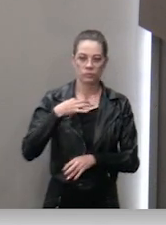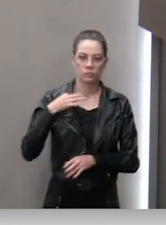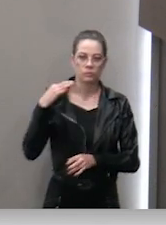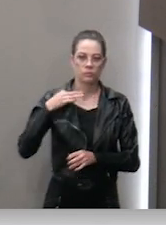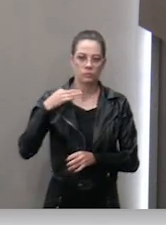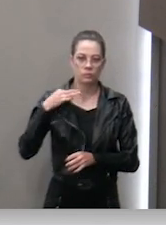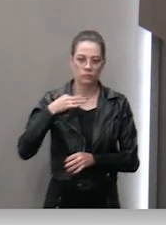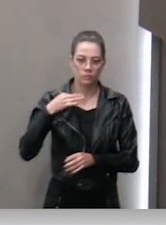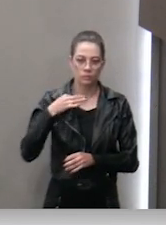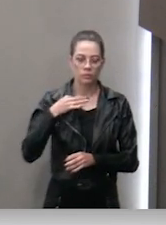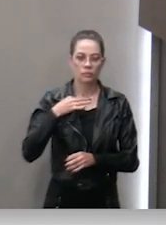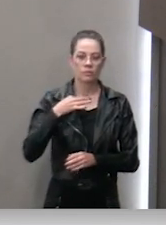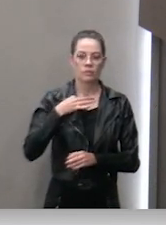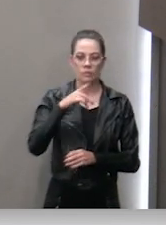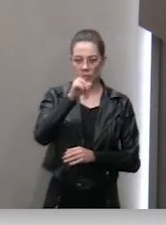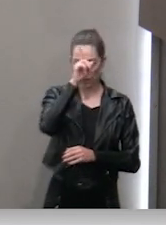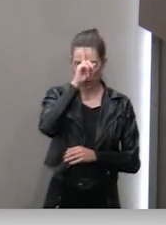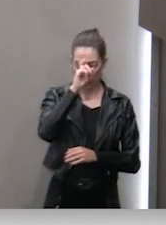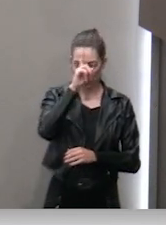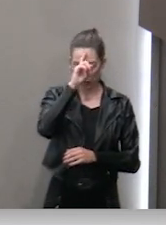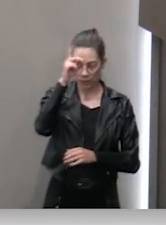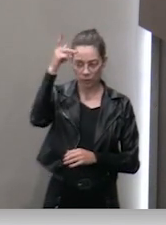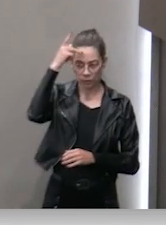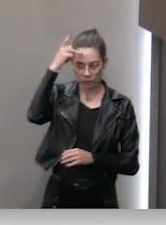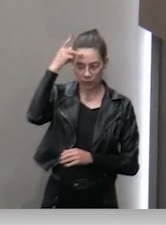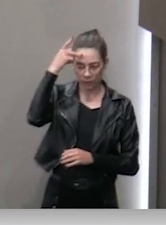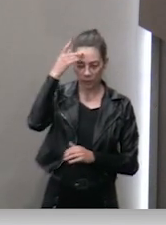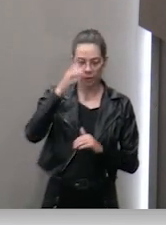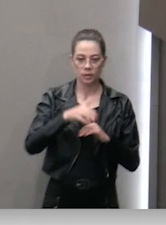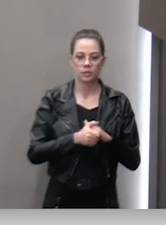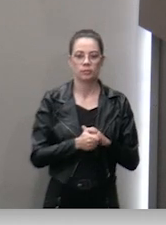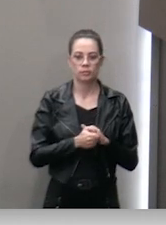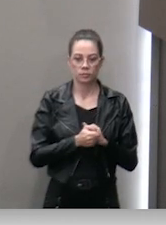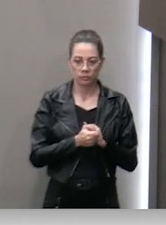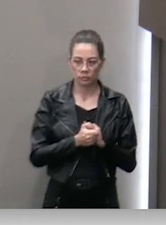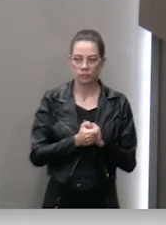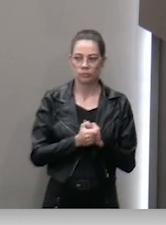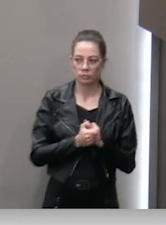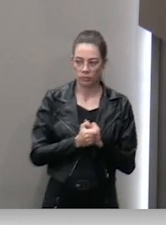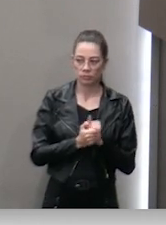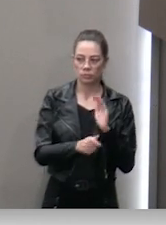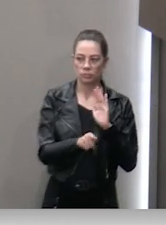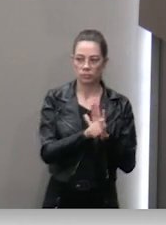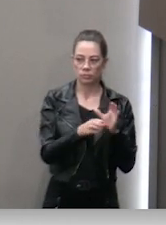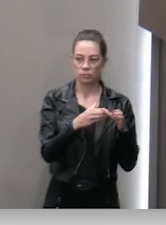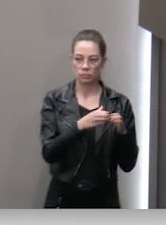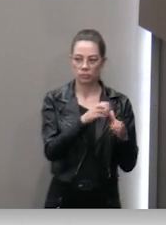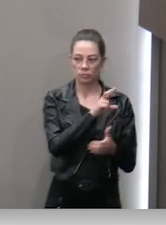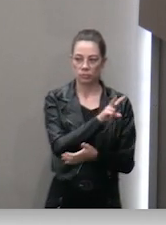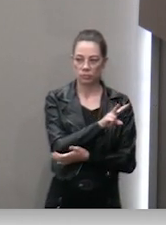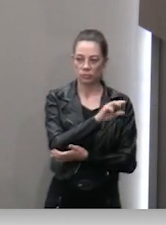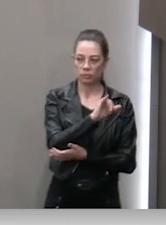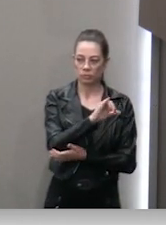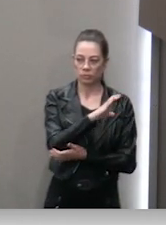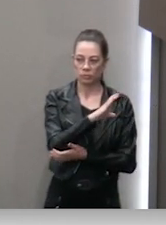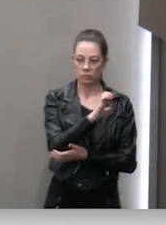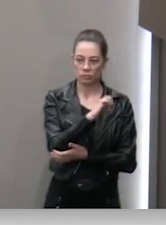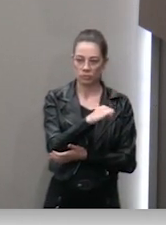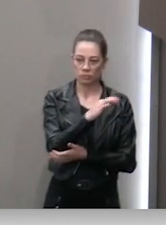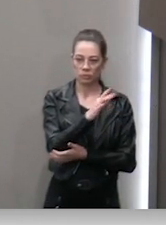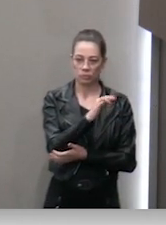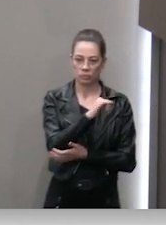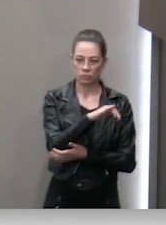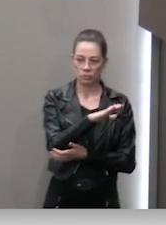voluntário do Hospital São Vicente de Paulo, pelos vicentinos. É assim, é esse